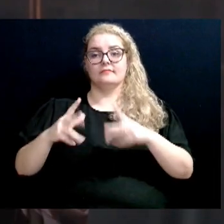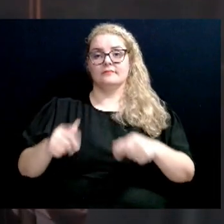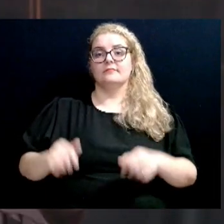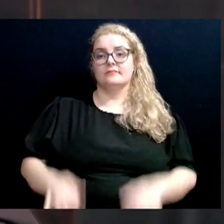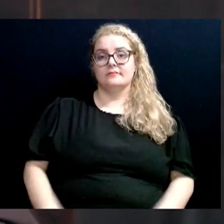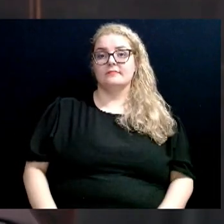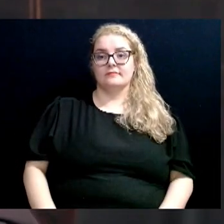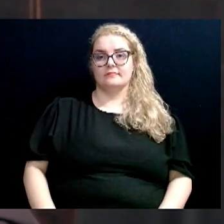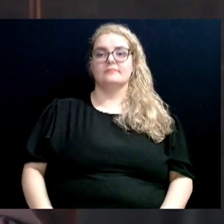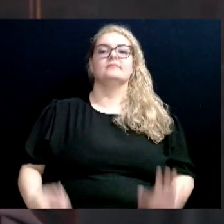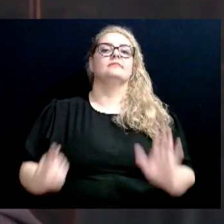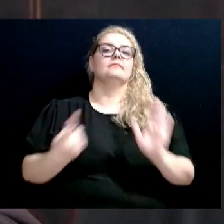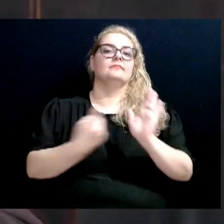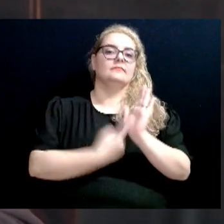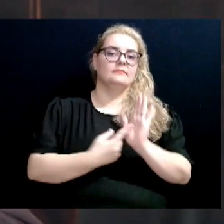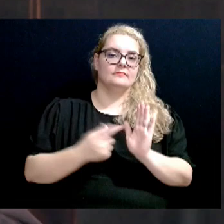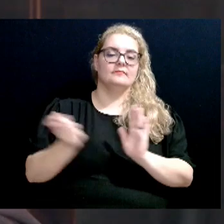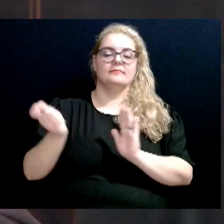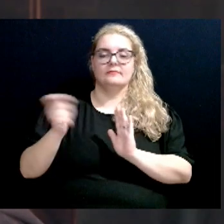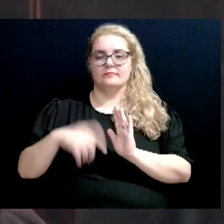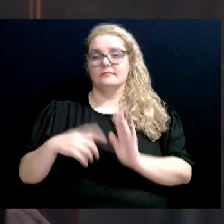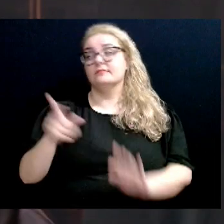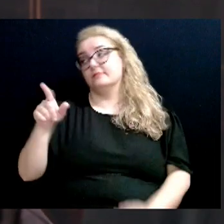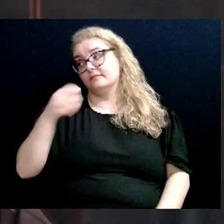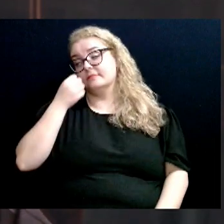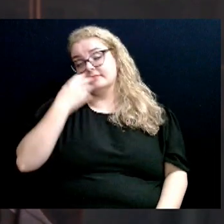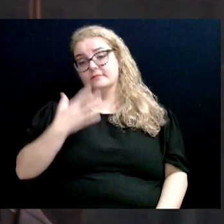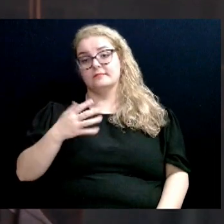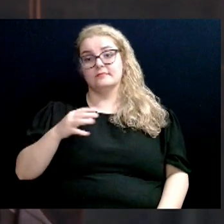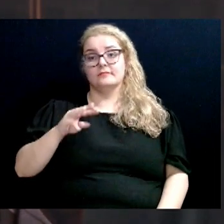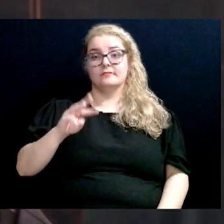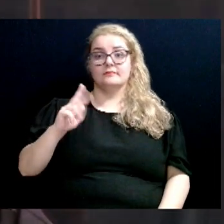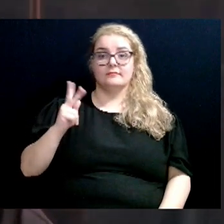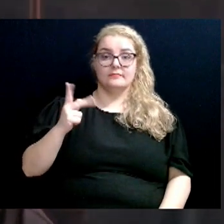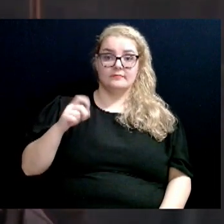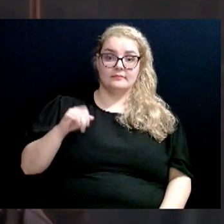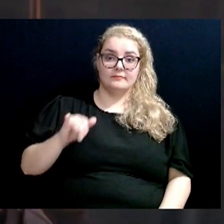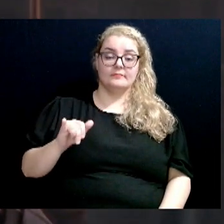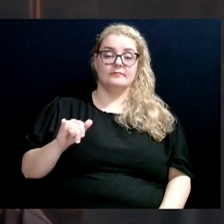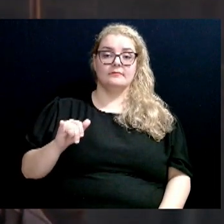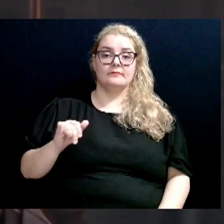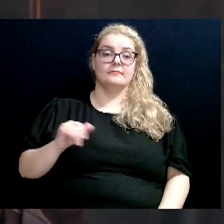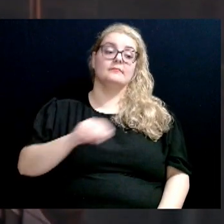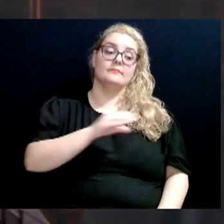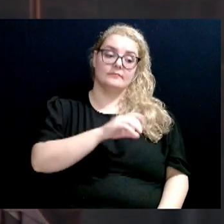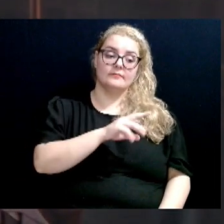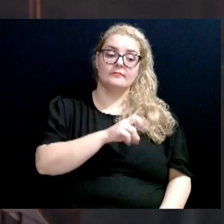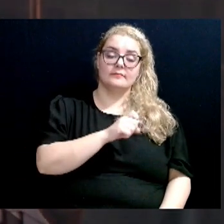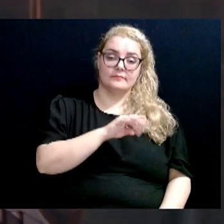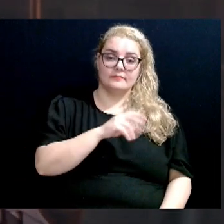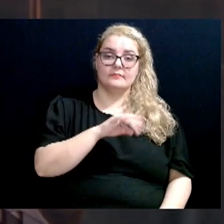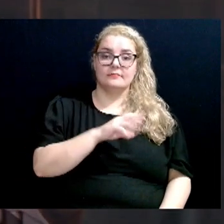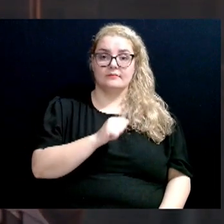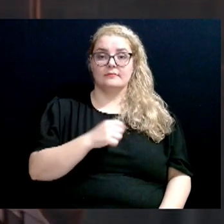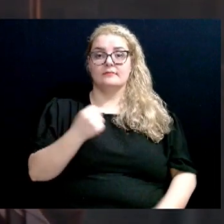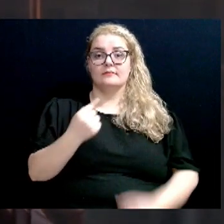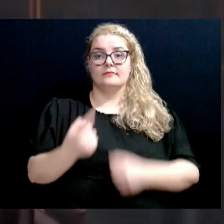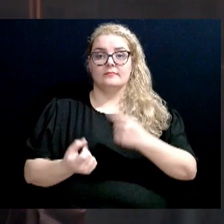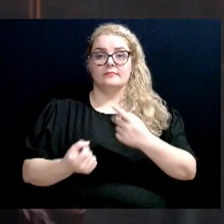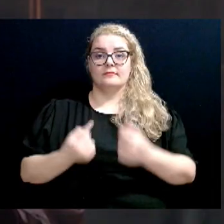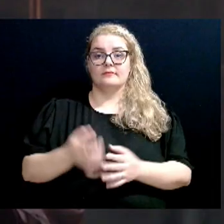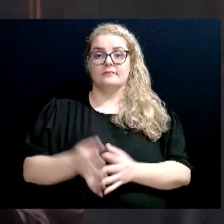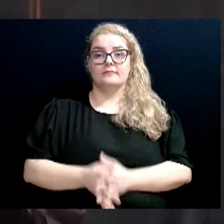que são validadas. Muito bom. Para whey protein, por exemplo, e creatina, a gente tem alguns alguns